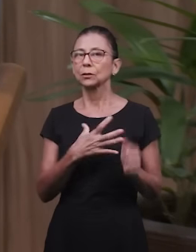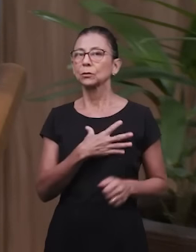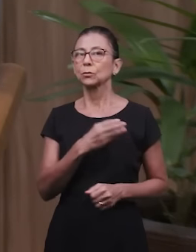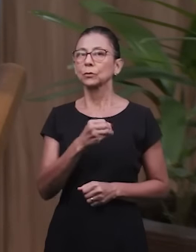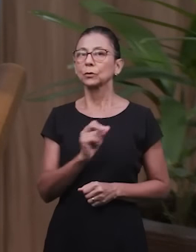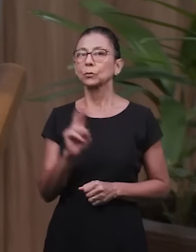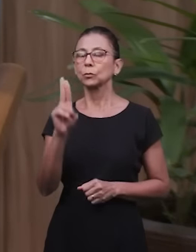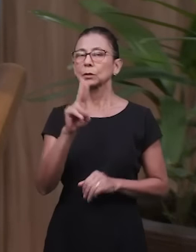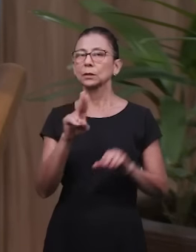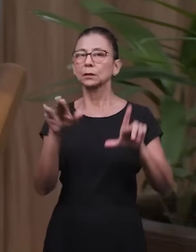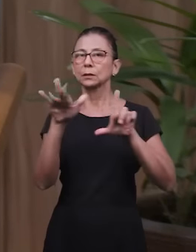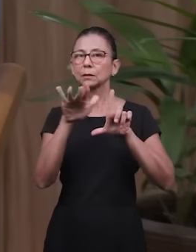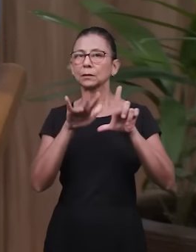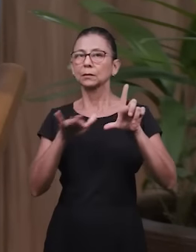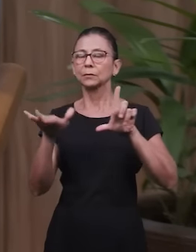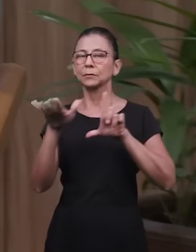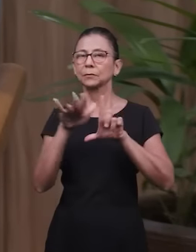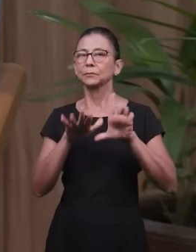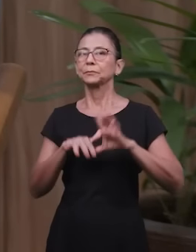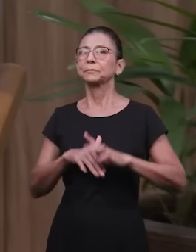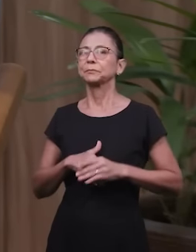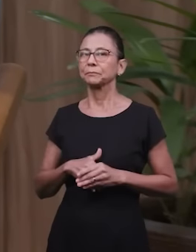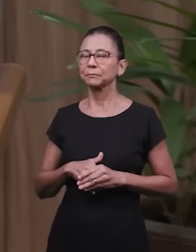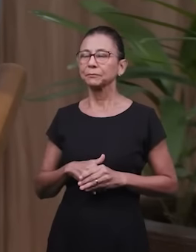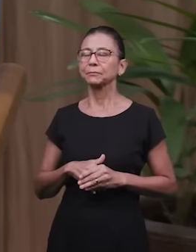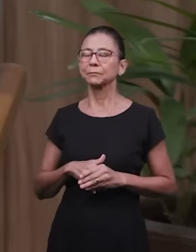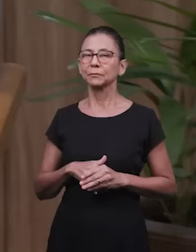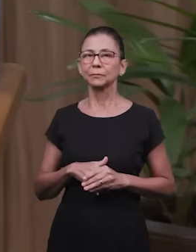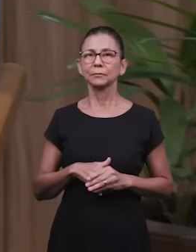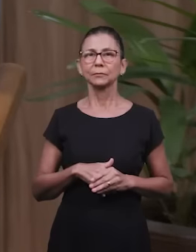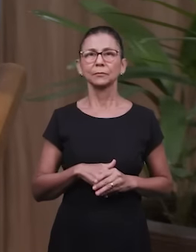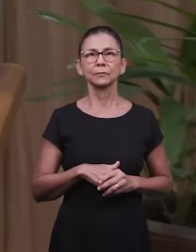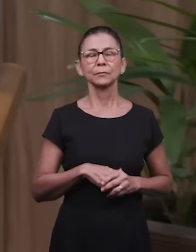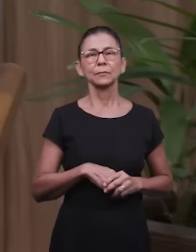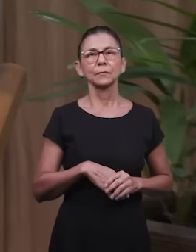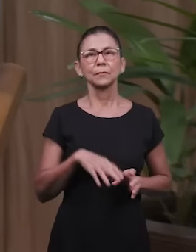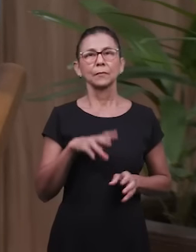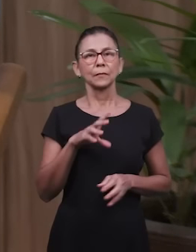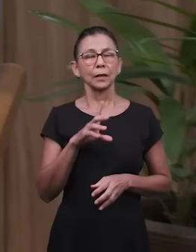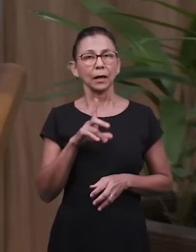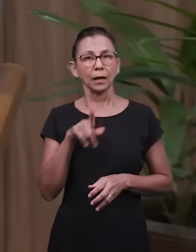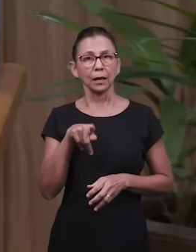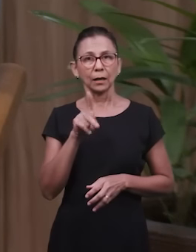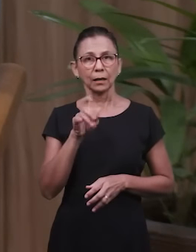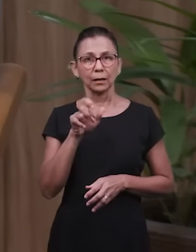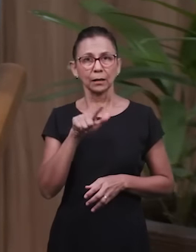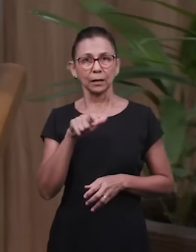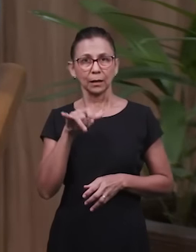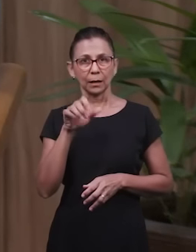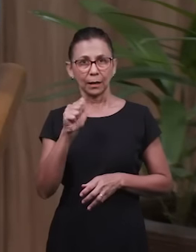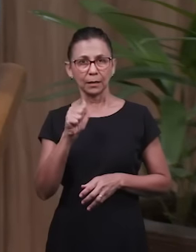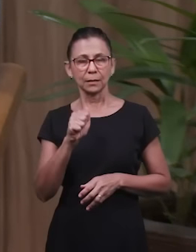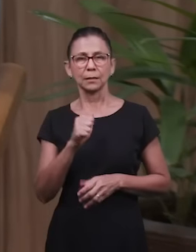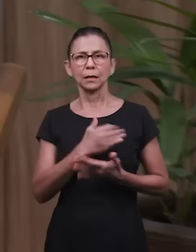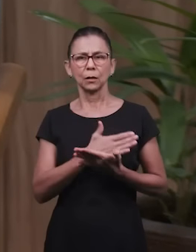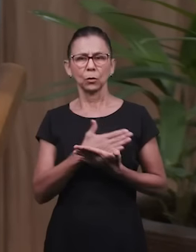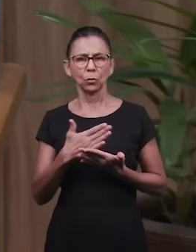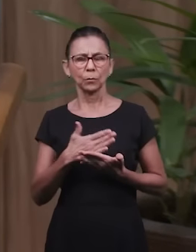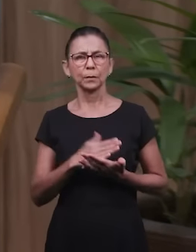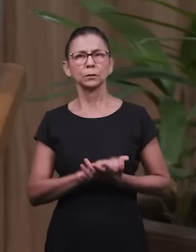da tecnologia ou das tecnologias digitais. A doutora Késia Nunes já começou na última edição do quadro